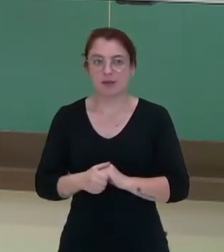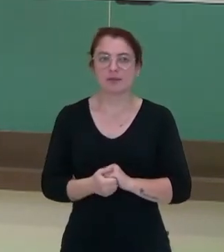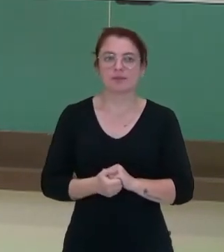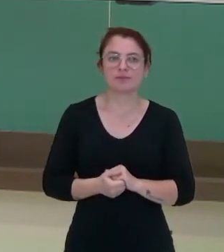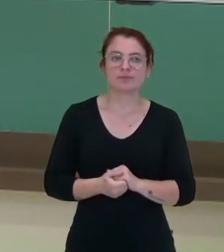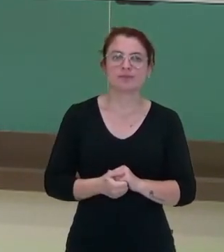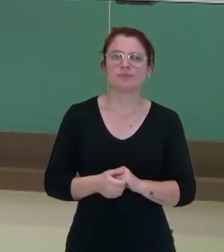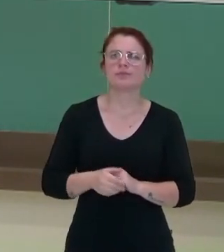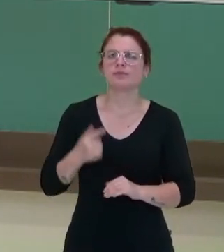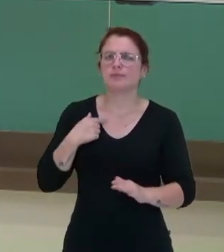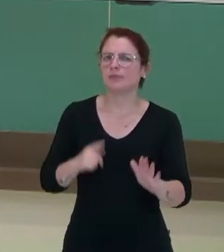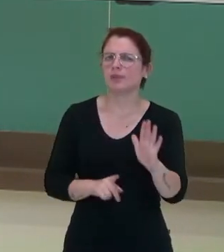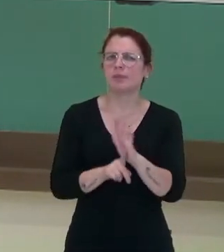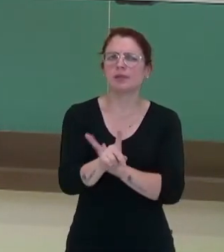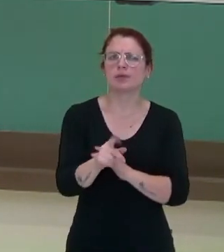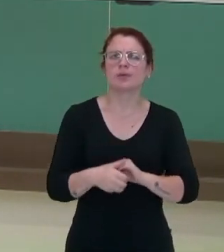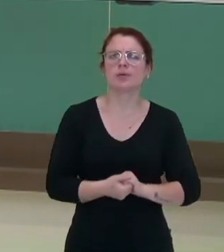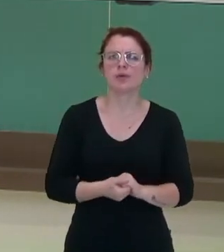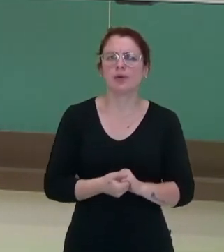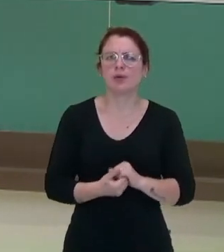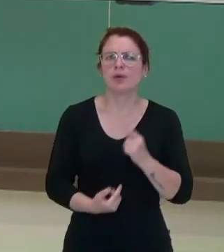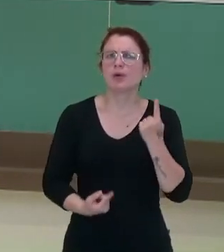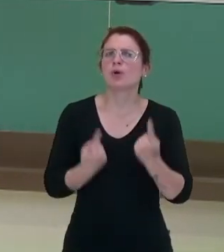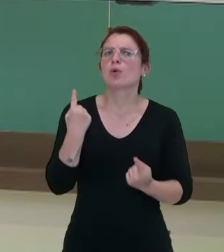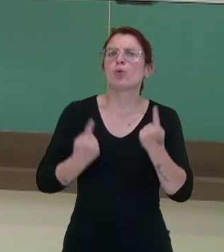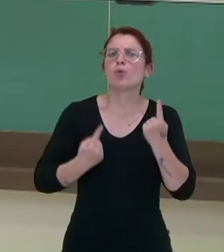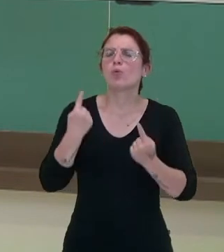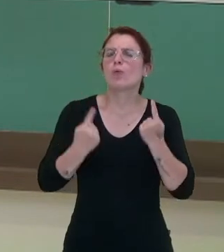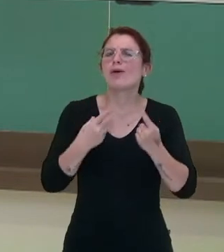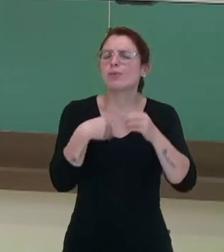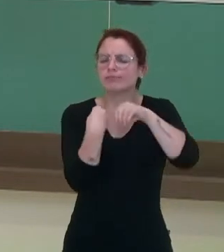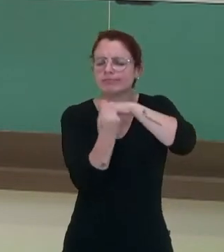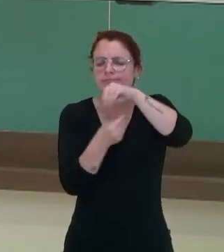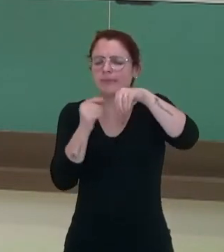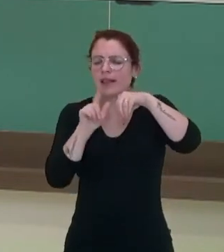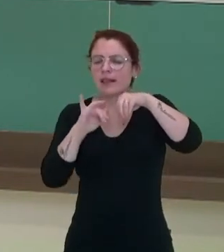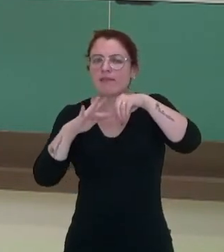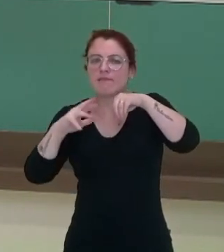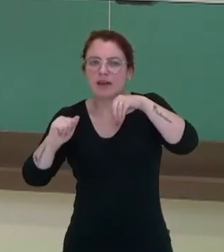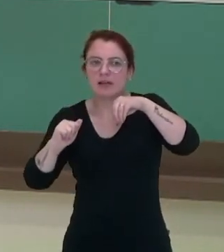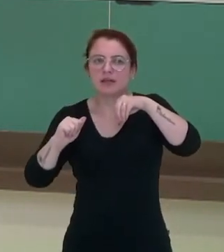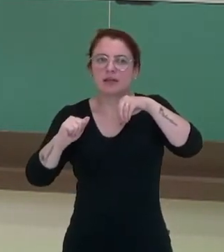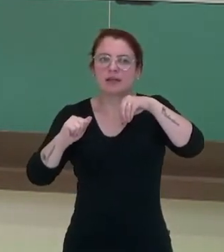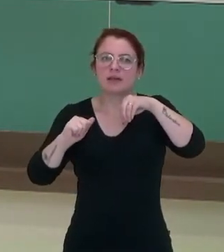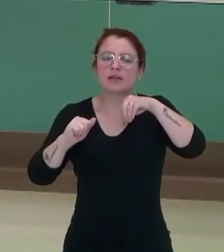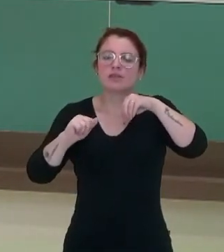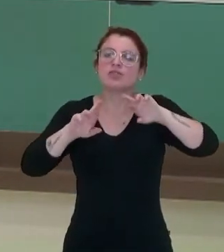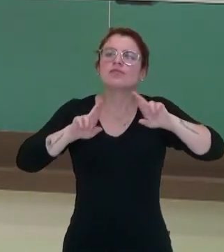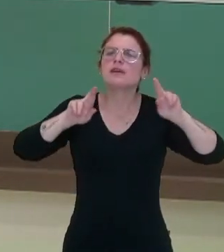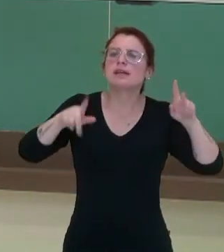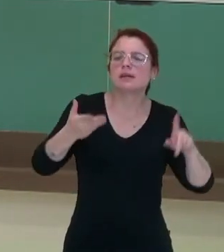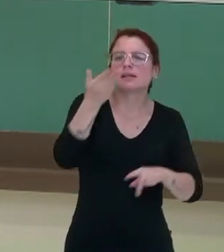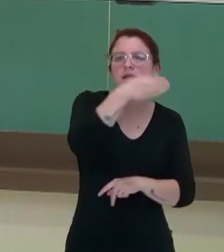vem a pergunta. Diferencia a composição da linfa desse tecido sanguíneo, ou seja,